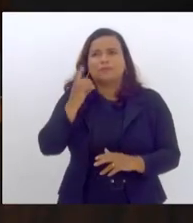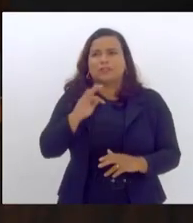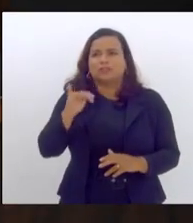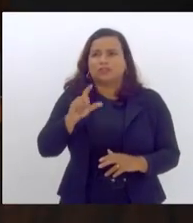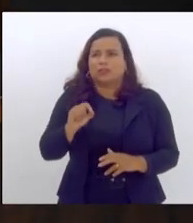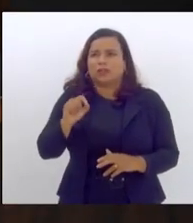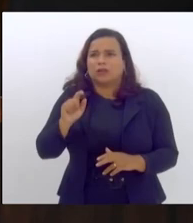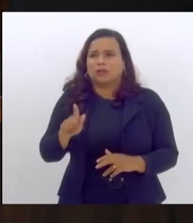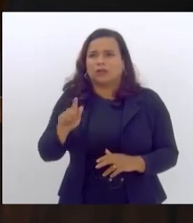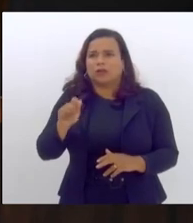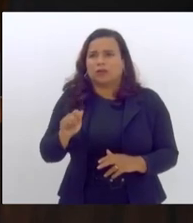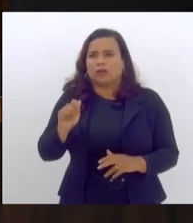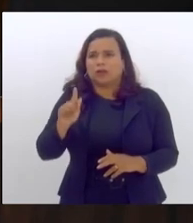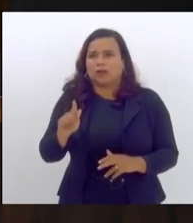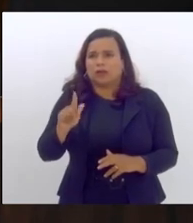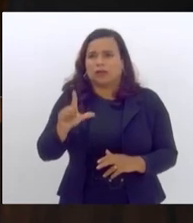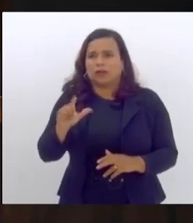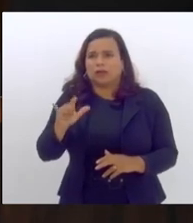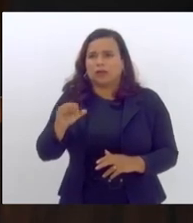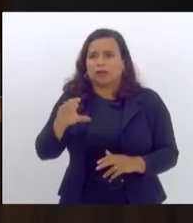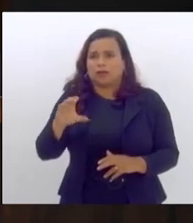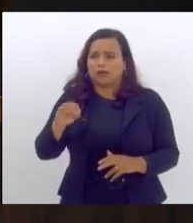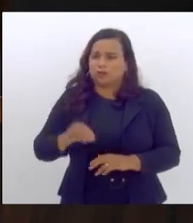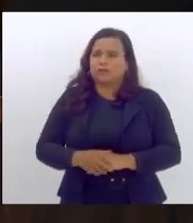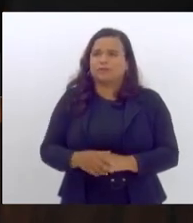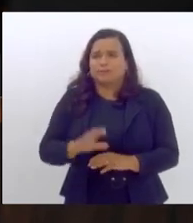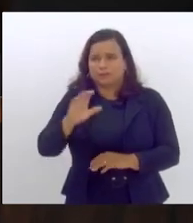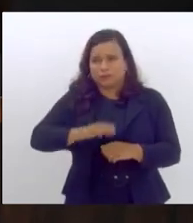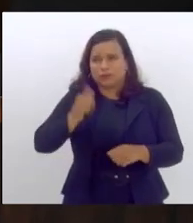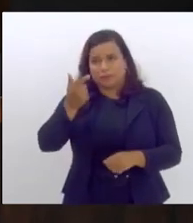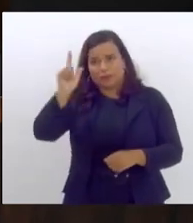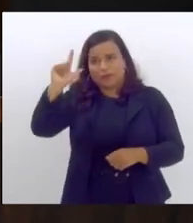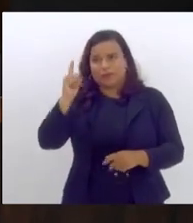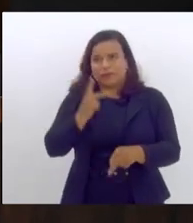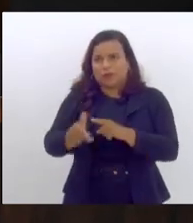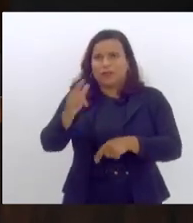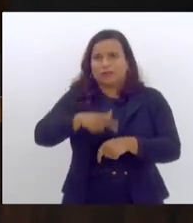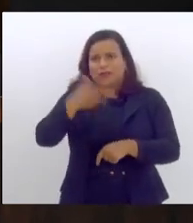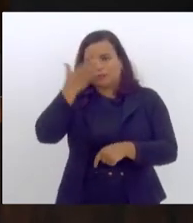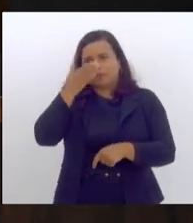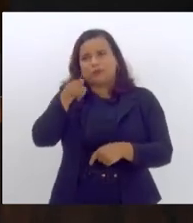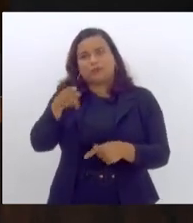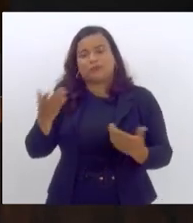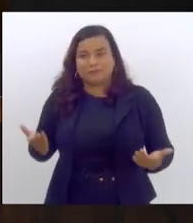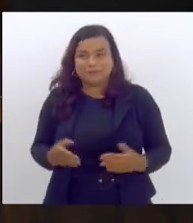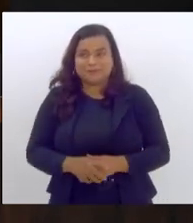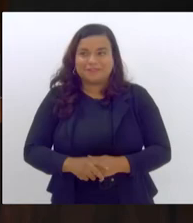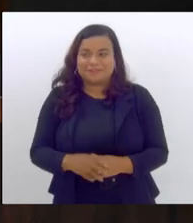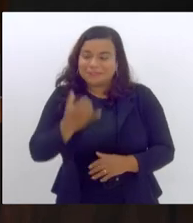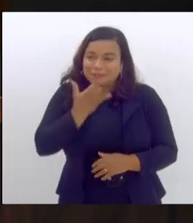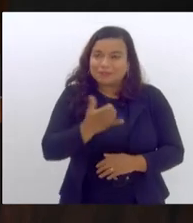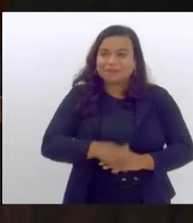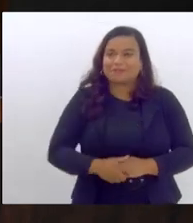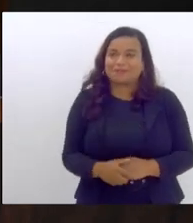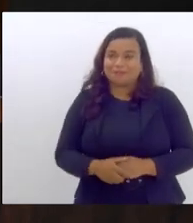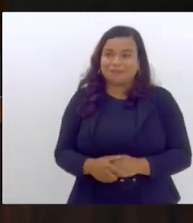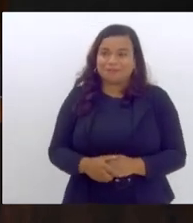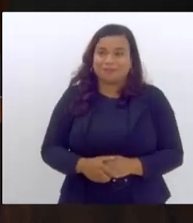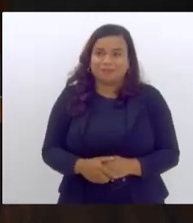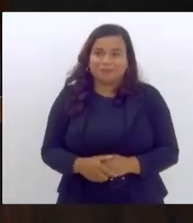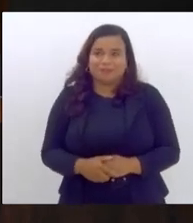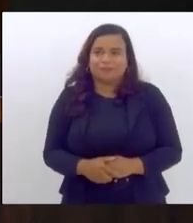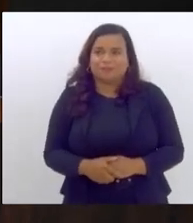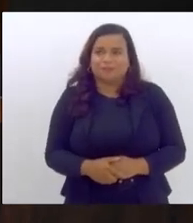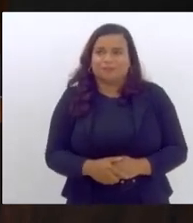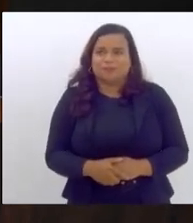estava ali, mas aí eu chamei outra pessoa para ganhar tempo, porque eu não vi a excelência, peço desculpas aí. E